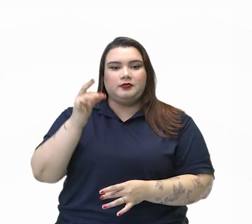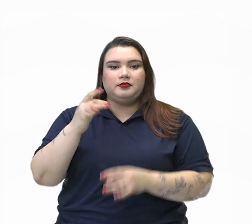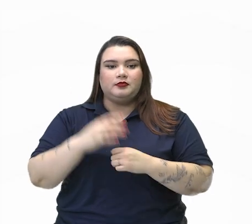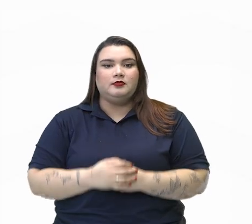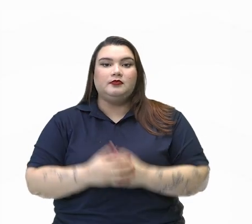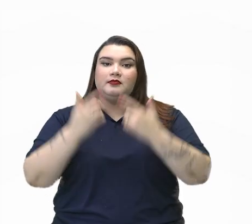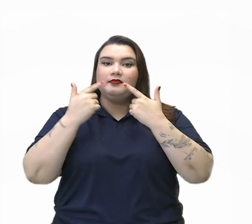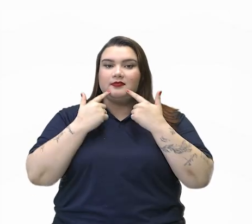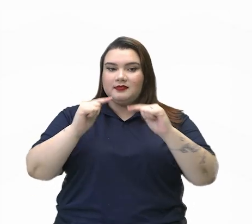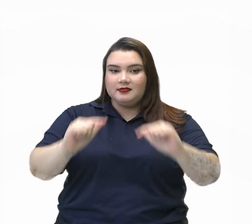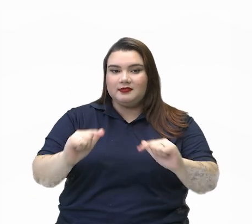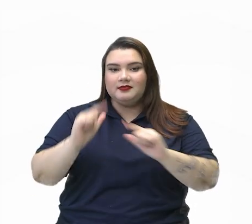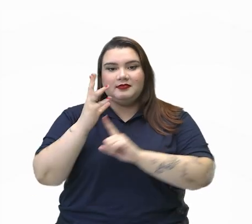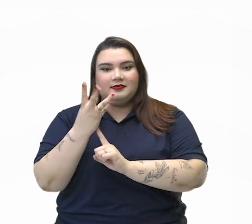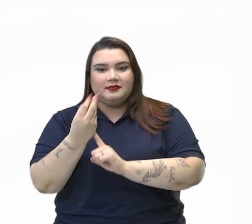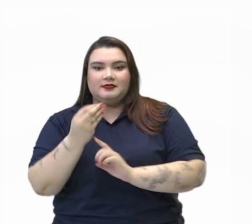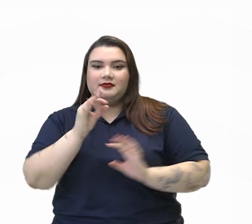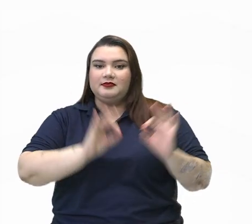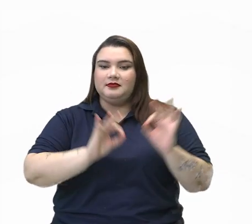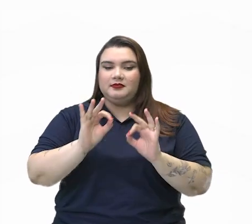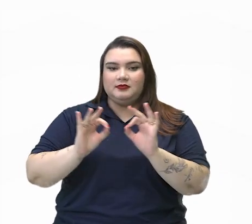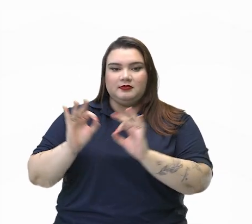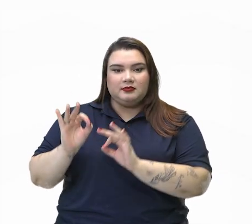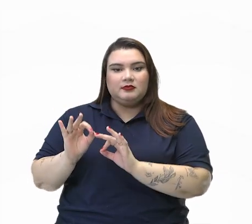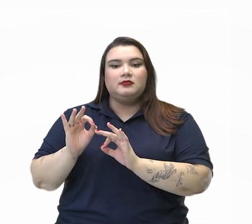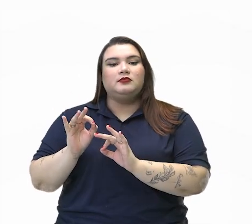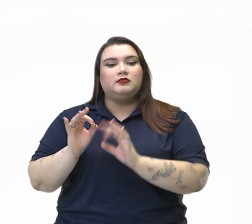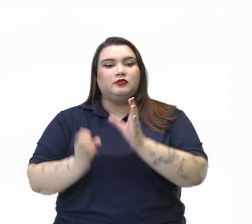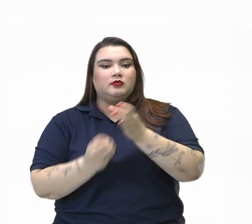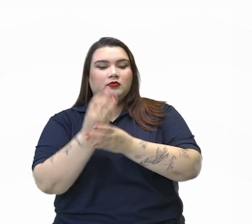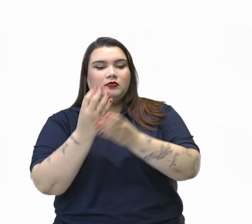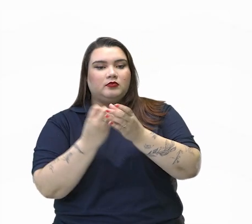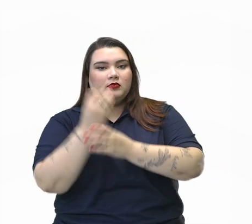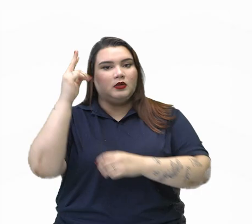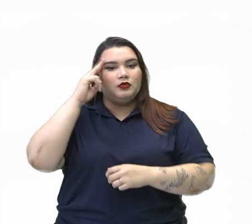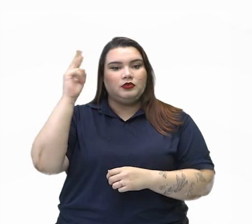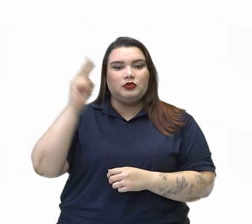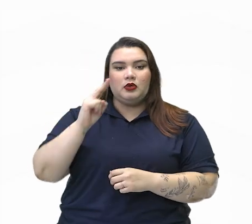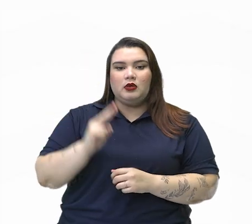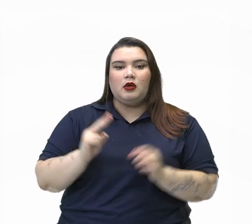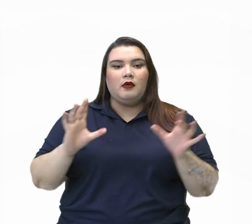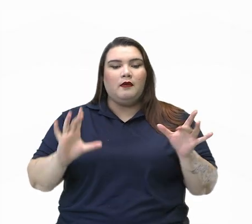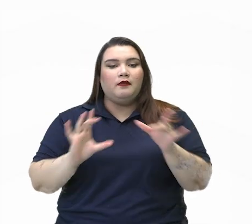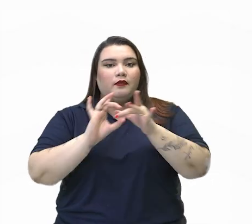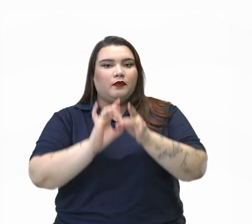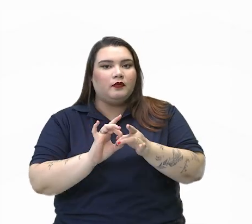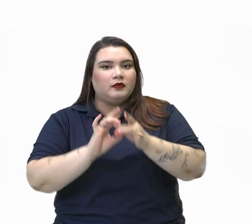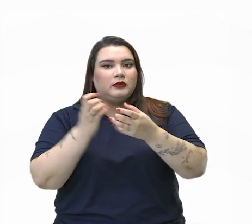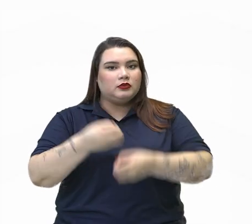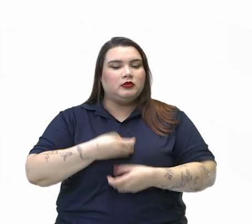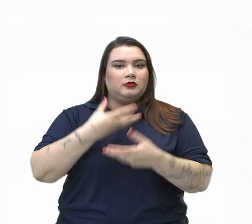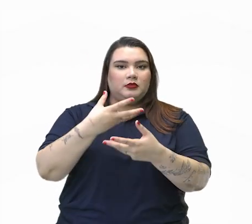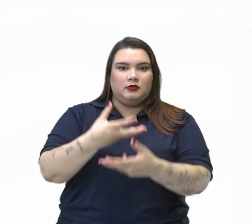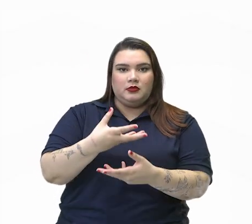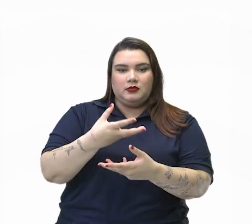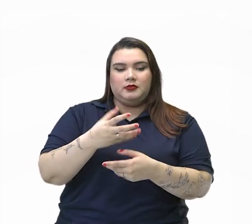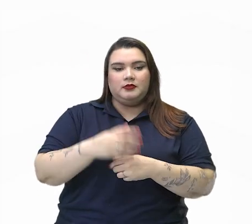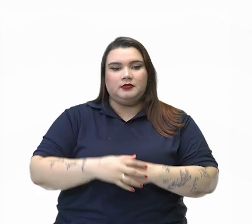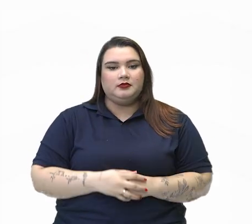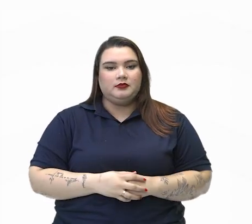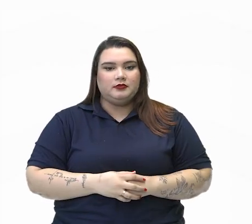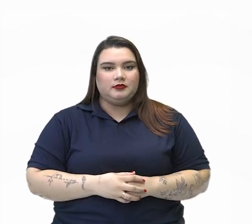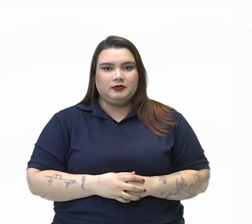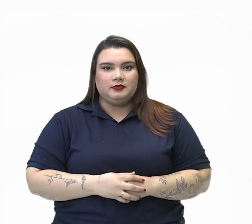Detalhamento, as linguagens da arte e os processos de construção histórica envolvidos